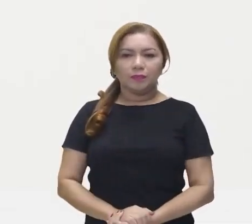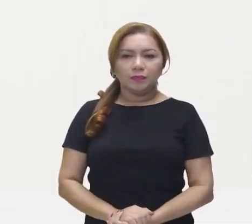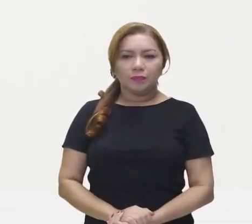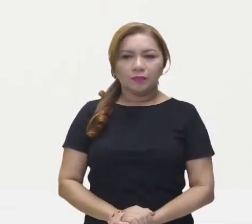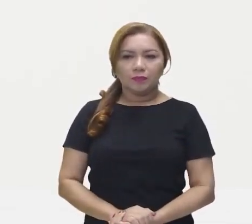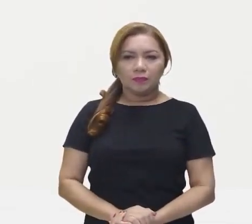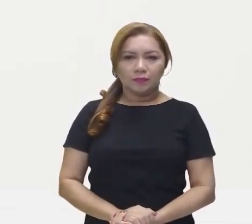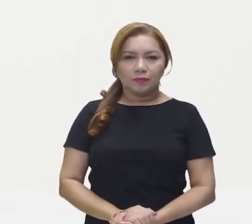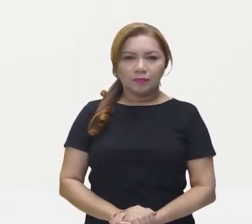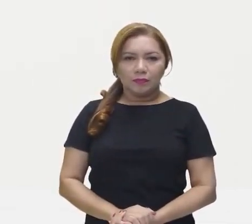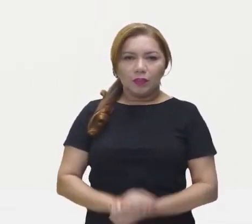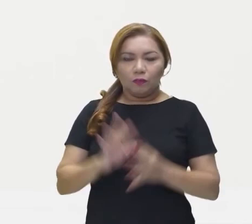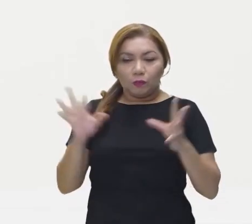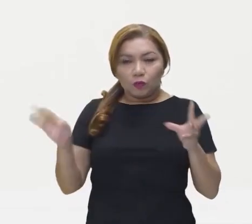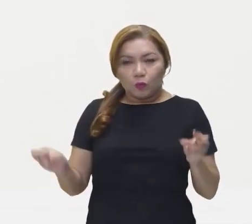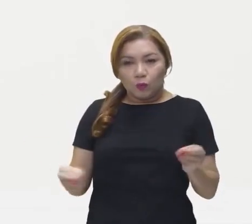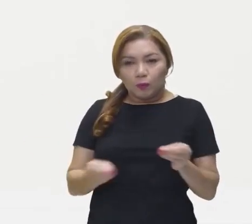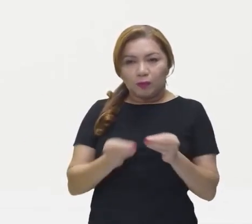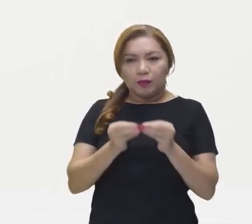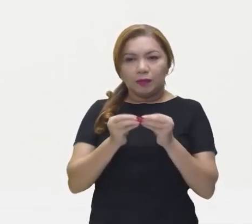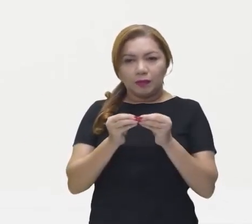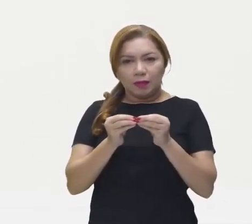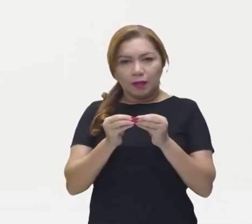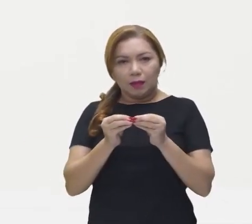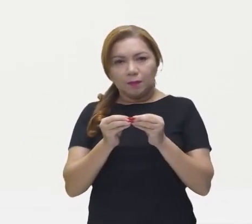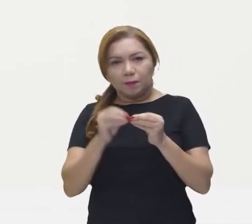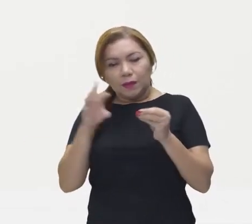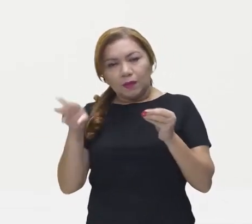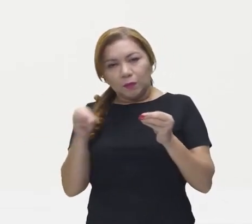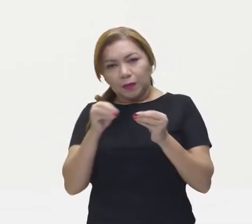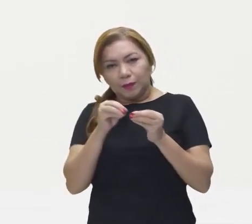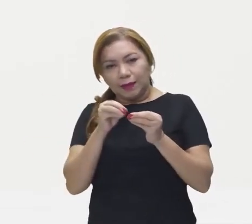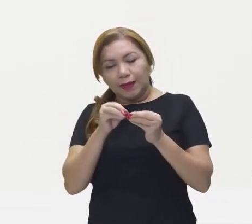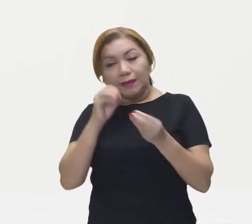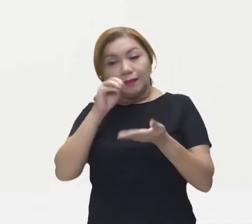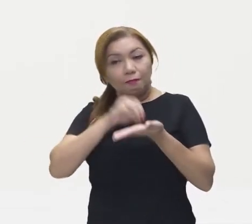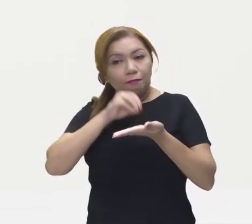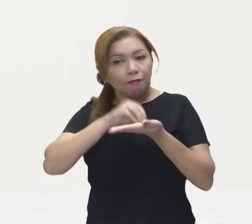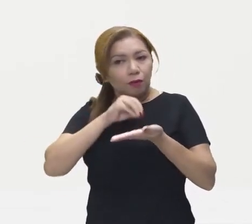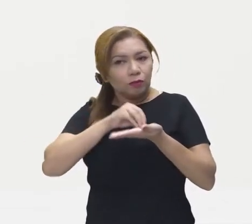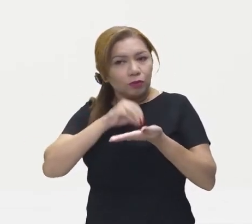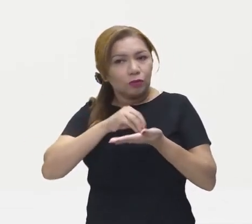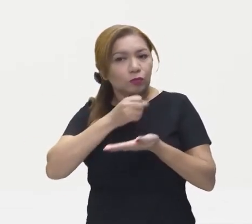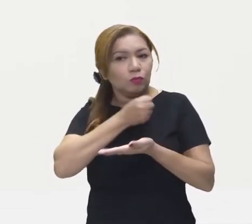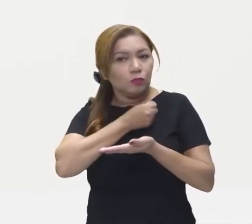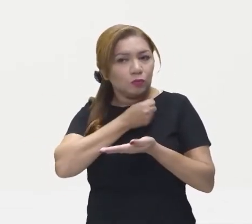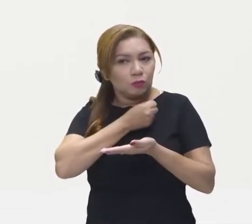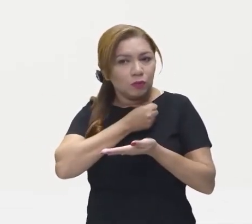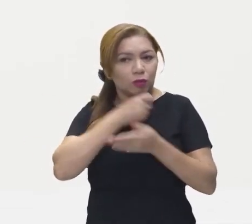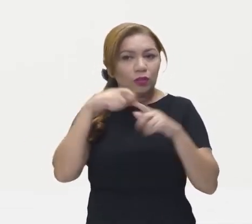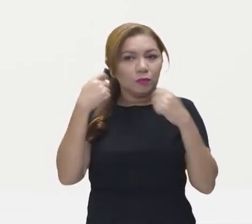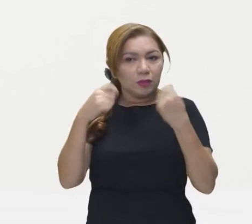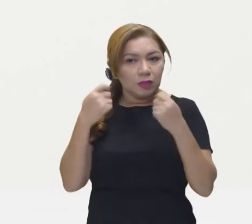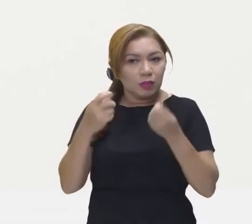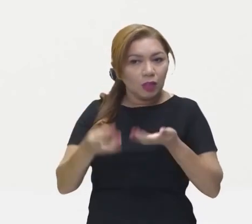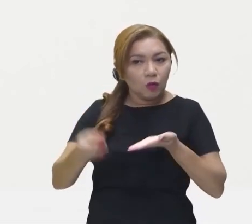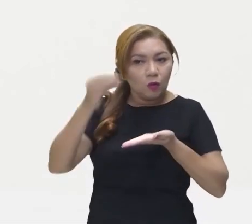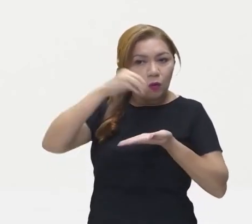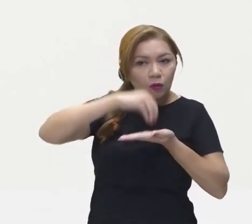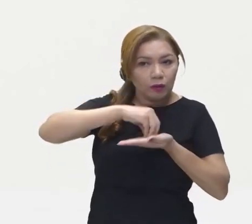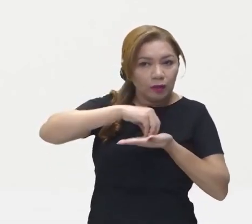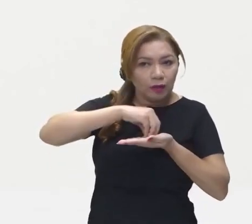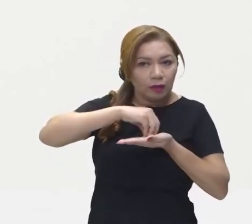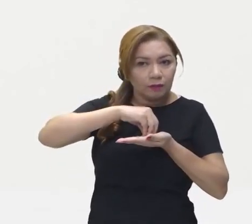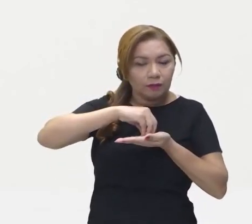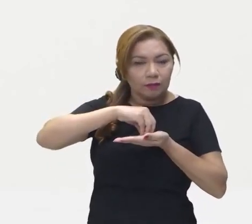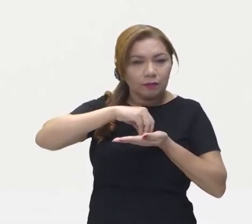tenho que complementar as áreas onde eu não tenho informação. Eu tenho algumas áreas que a gente precisa colocar a informação. E está bem simples